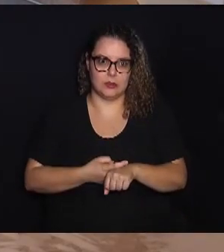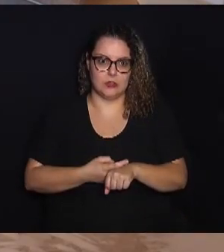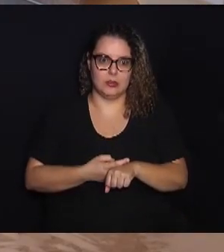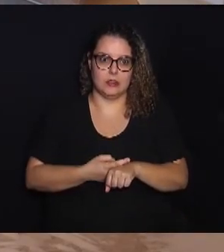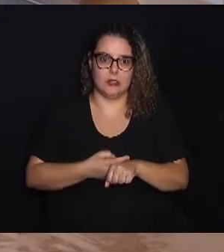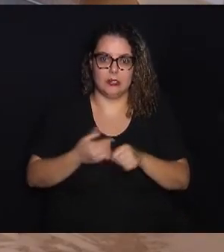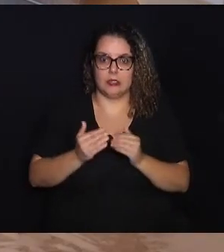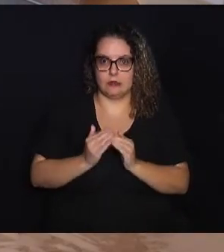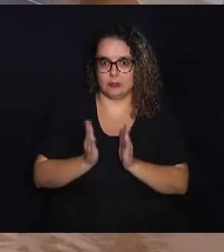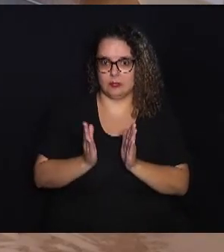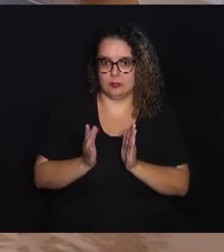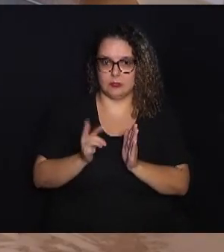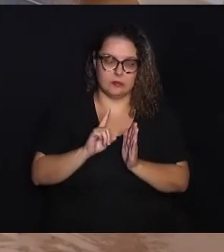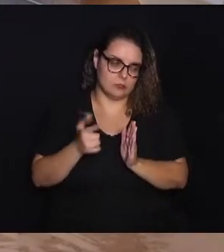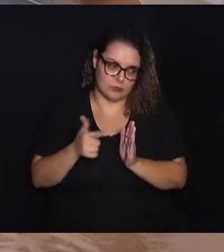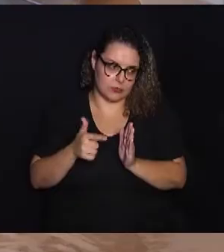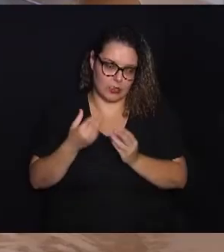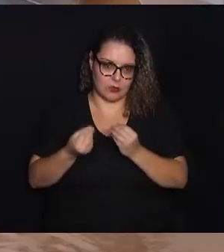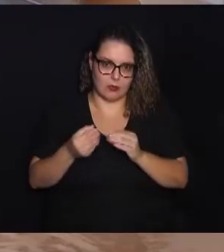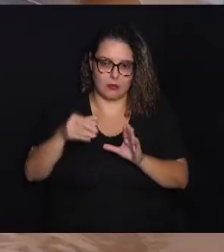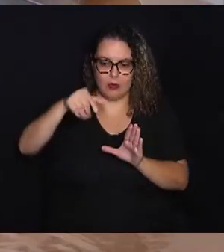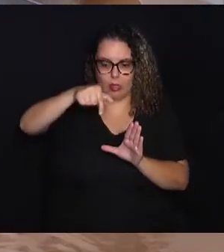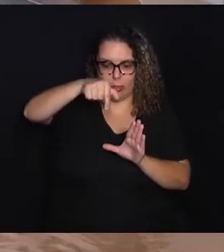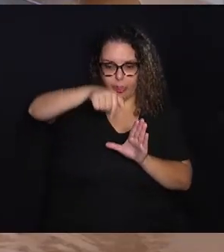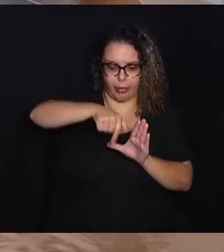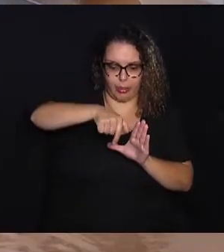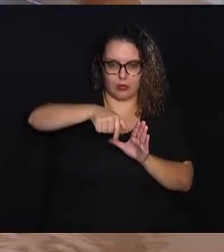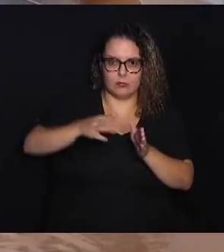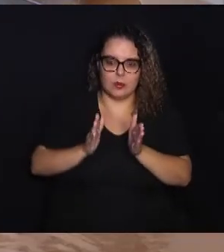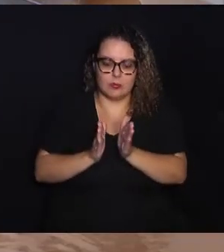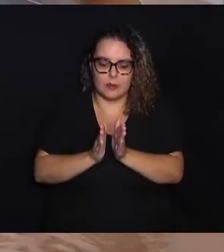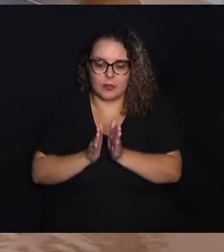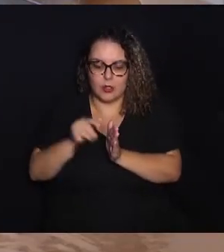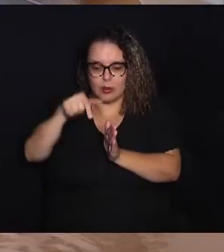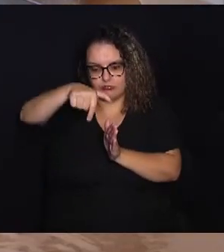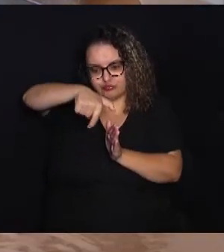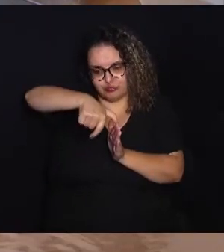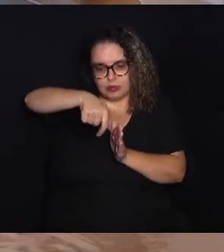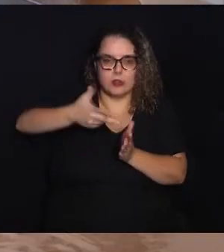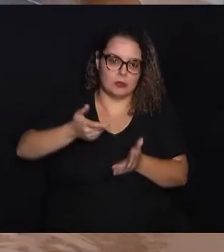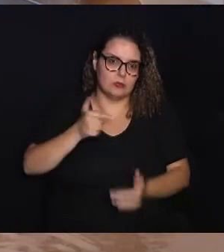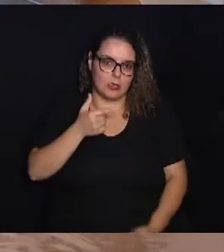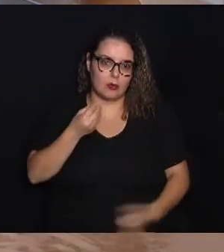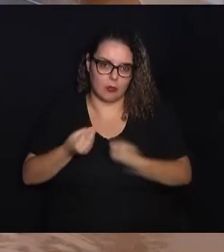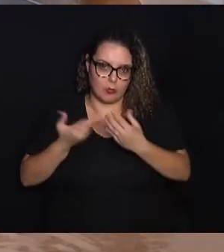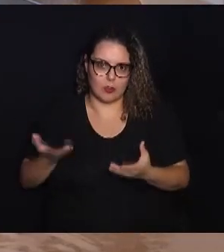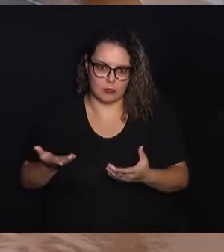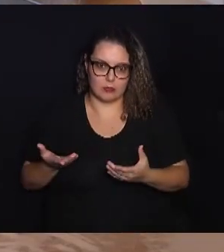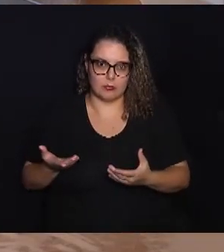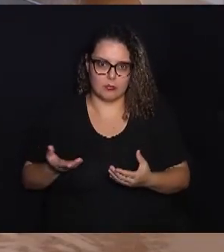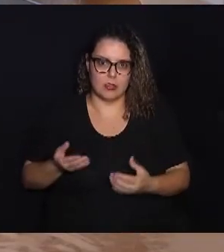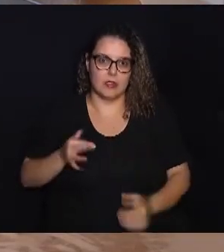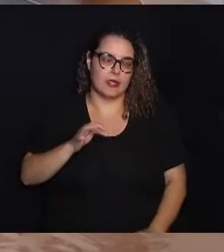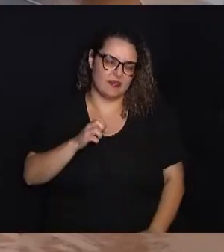E aqui eu já trouxe pré-pronto pra gente passar na máquina de